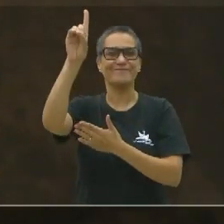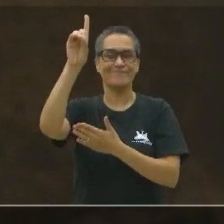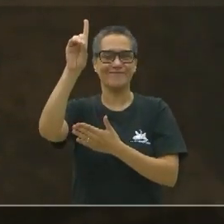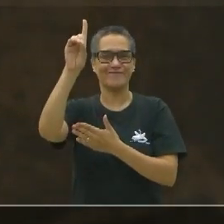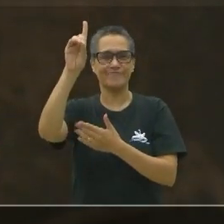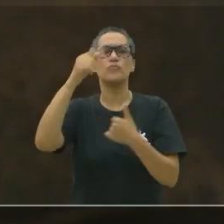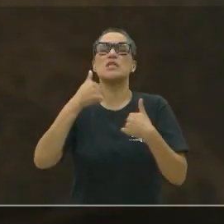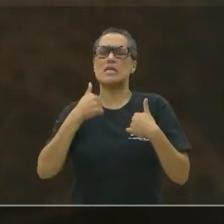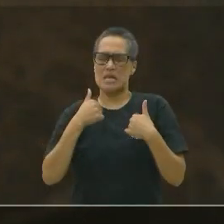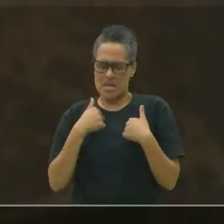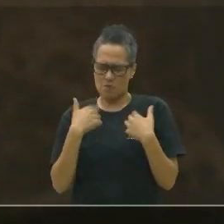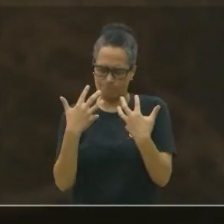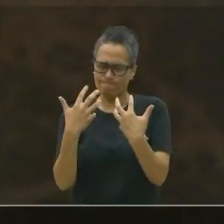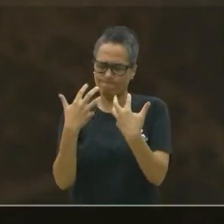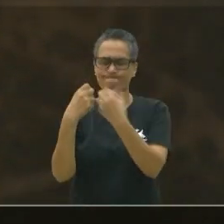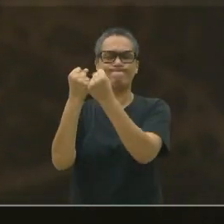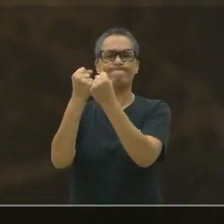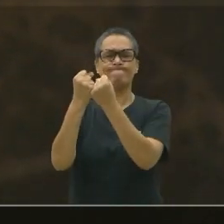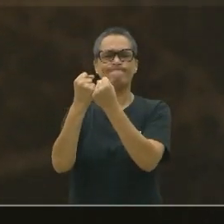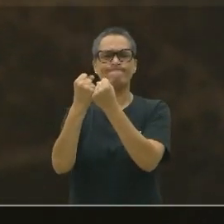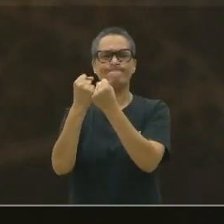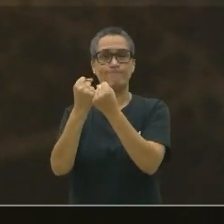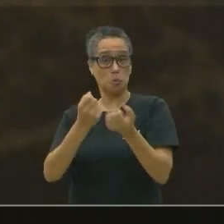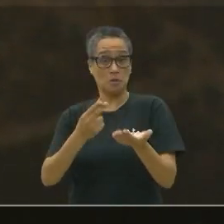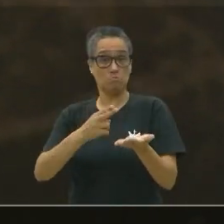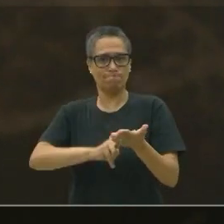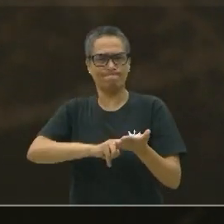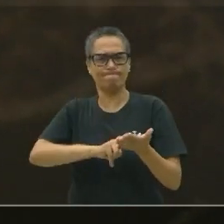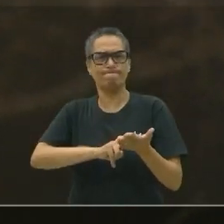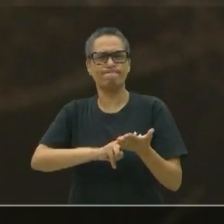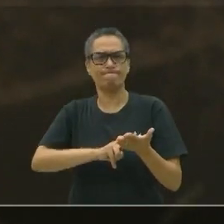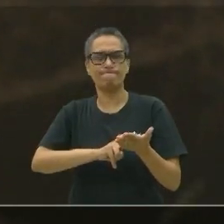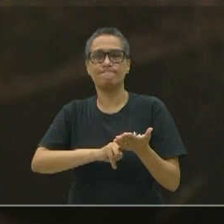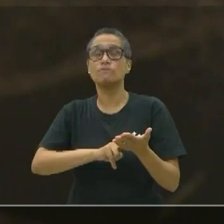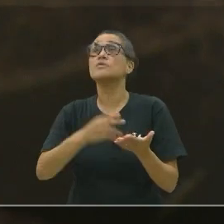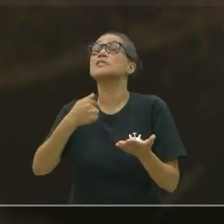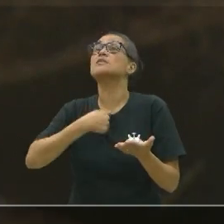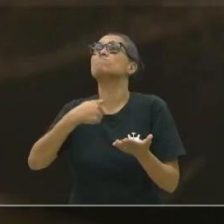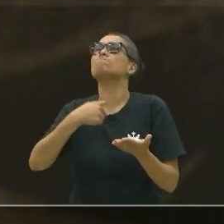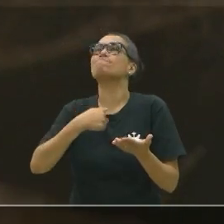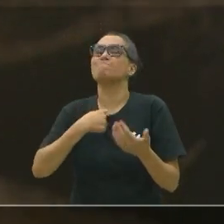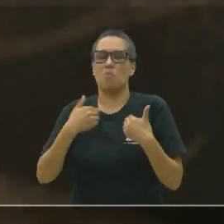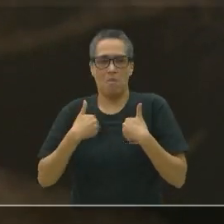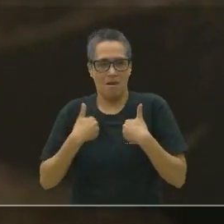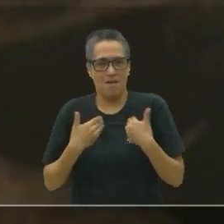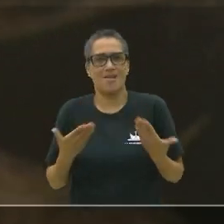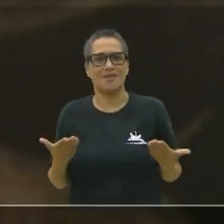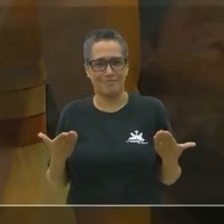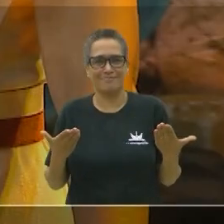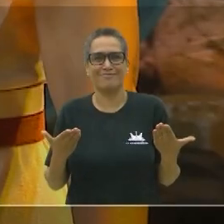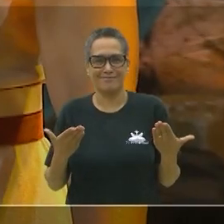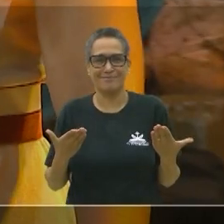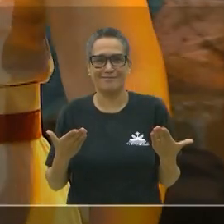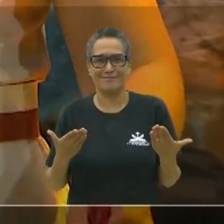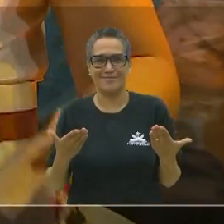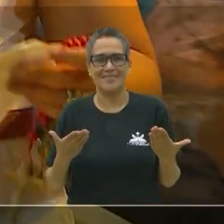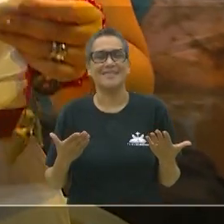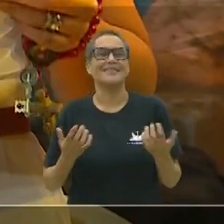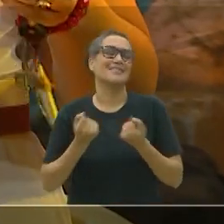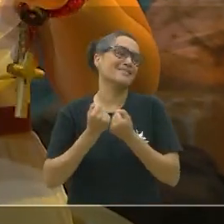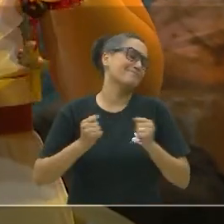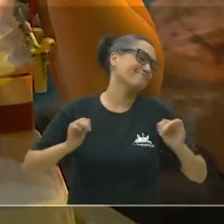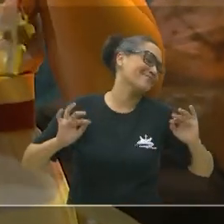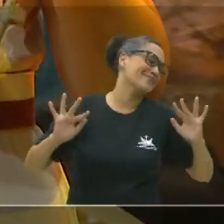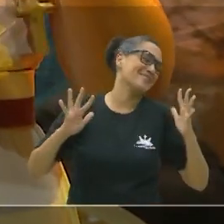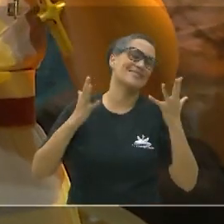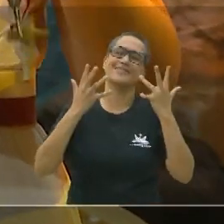Eu tomo posse. Eu tomo posse. É comigo. É comigo.